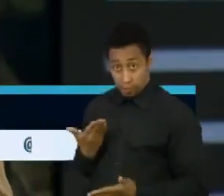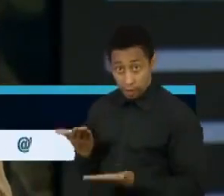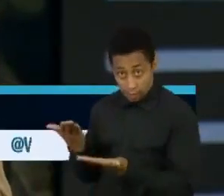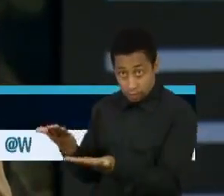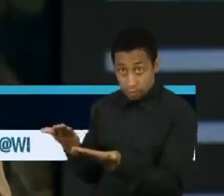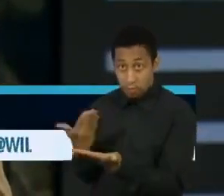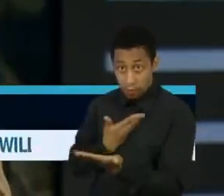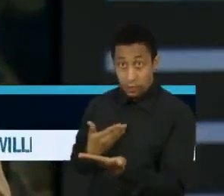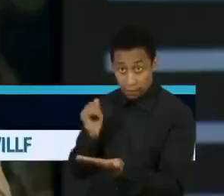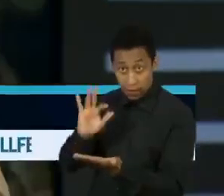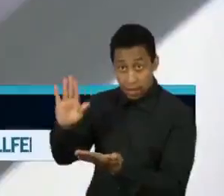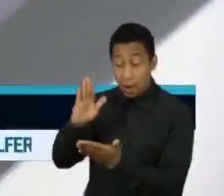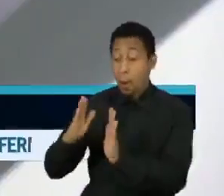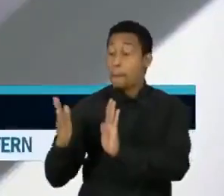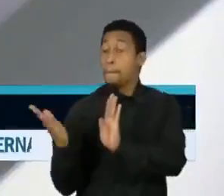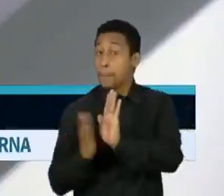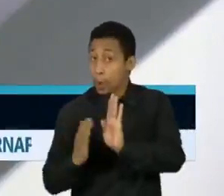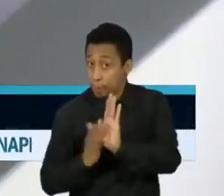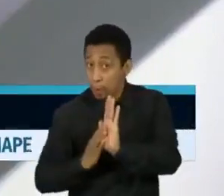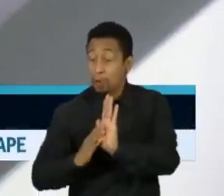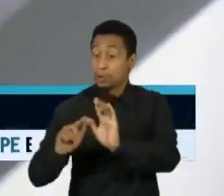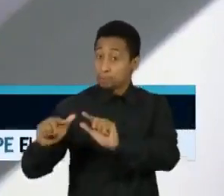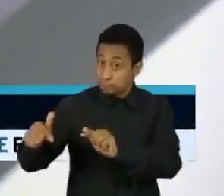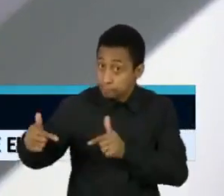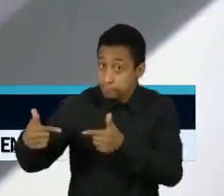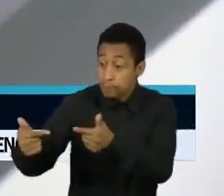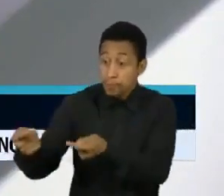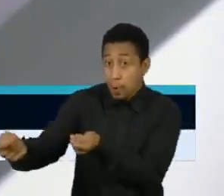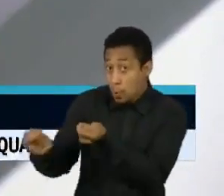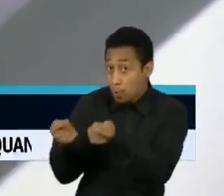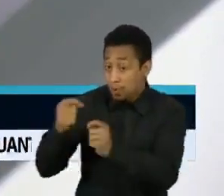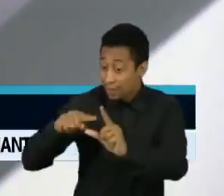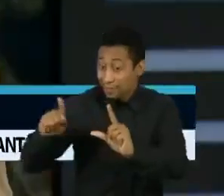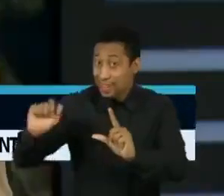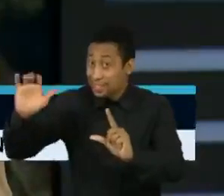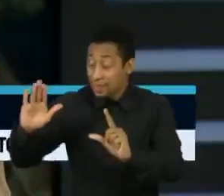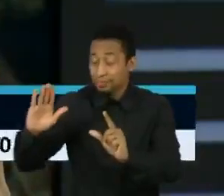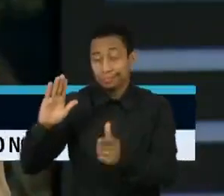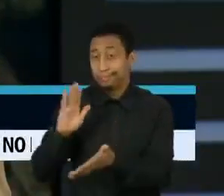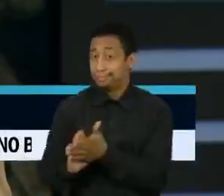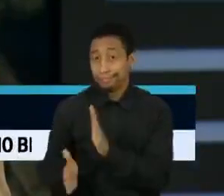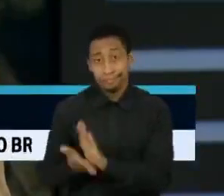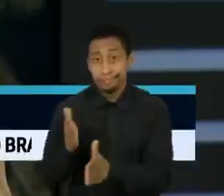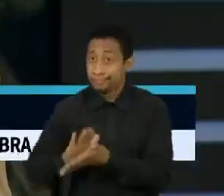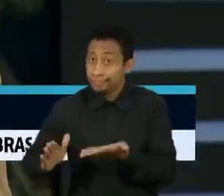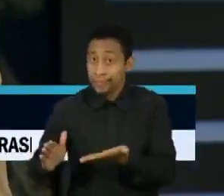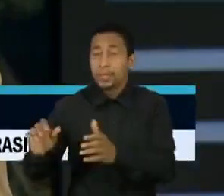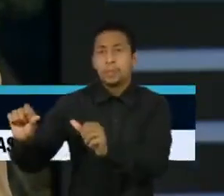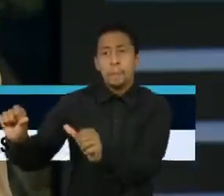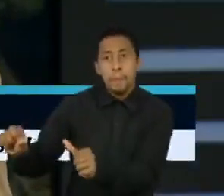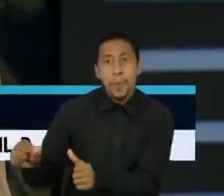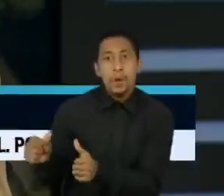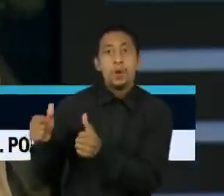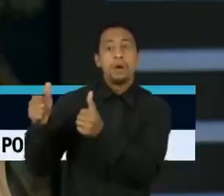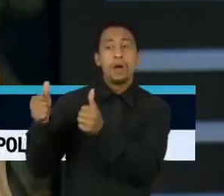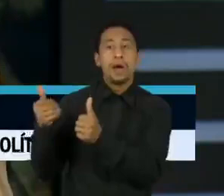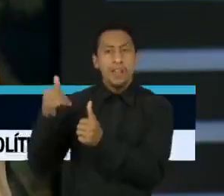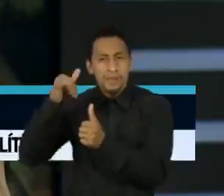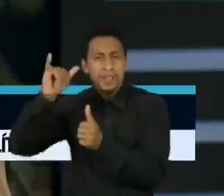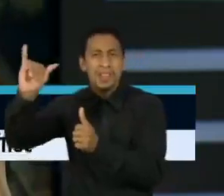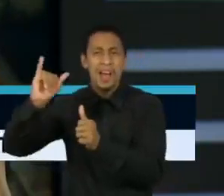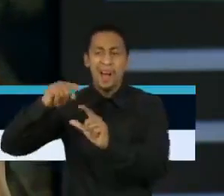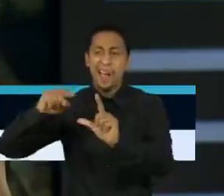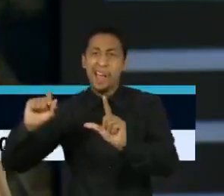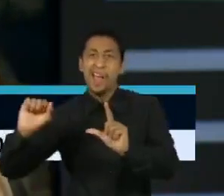propôs nenhuma política efetiva de combate à inflação ou, melhor, de minorar os impactos inflacionários, particularmente